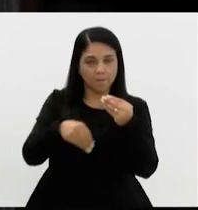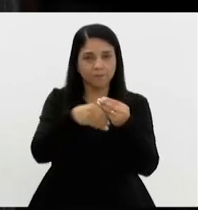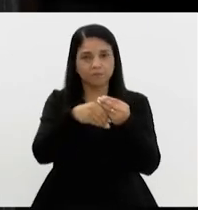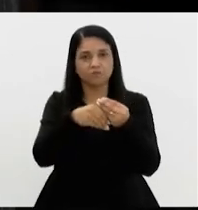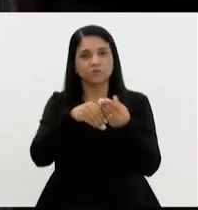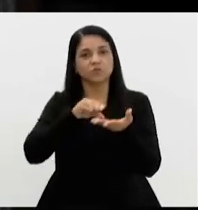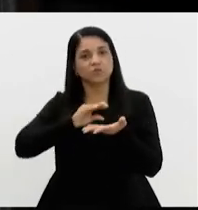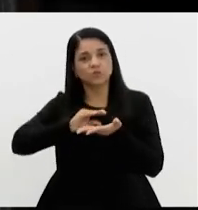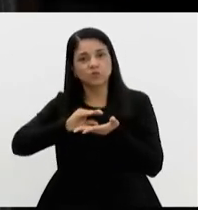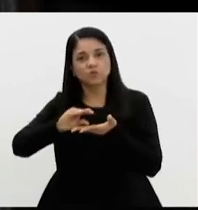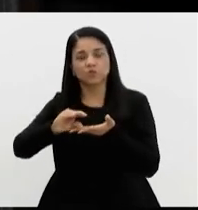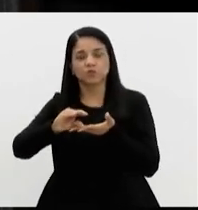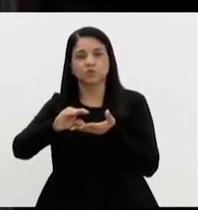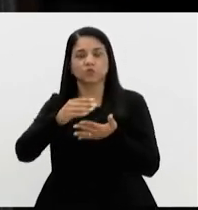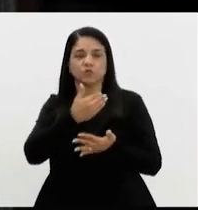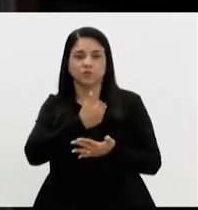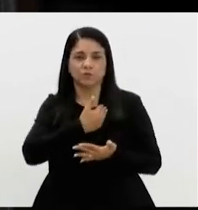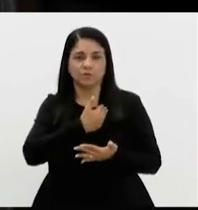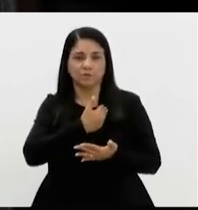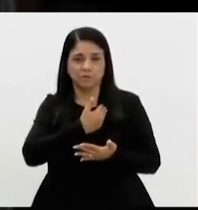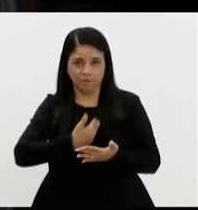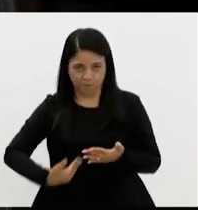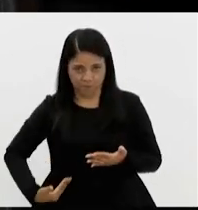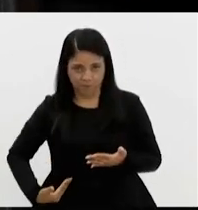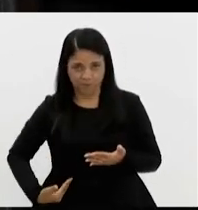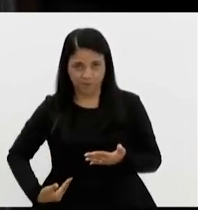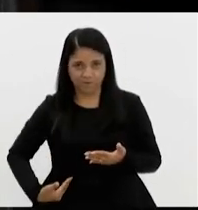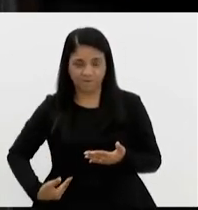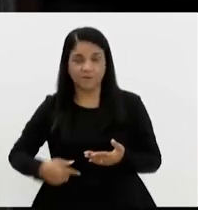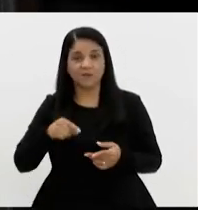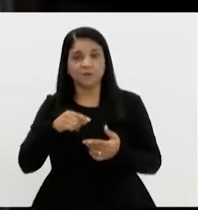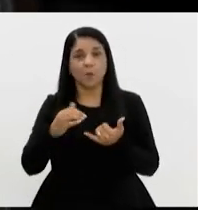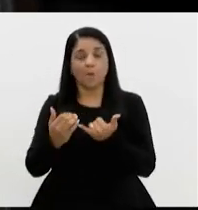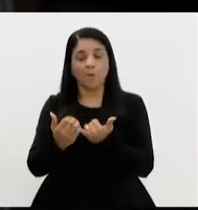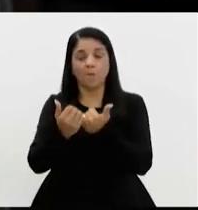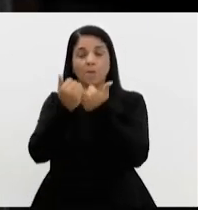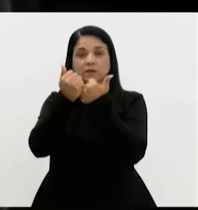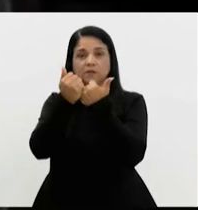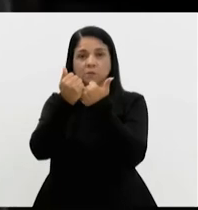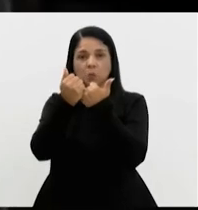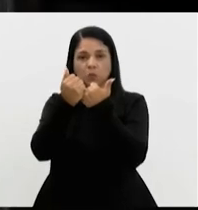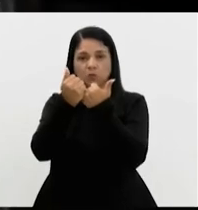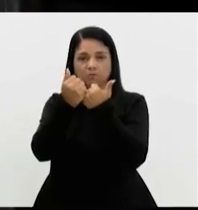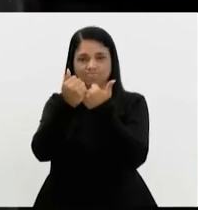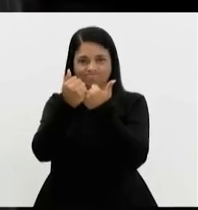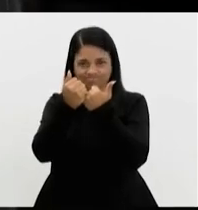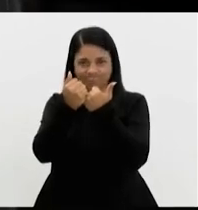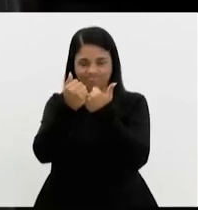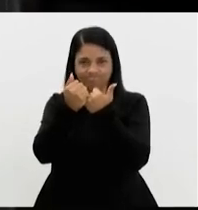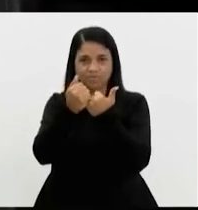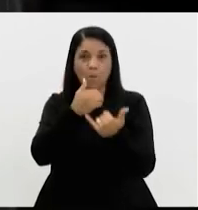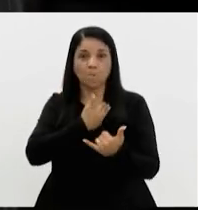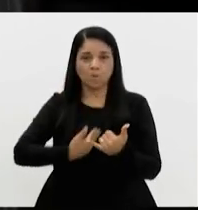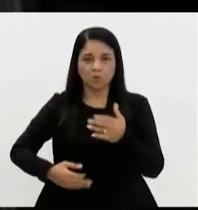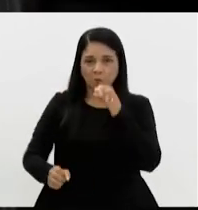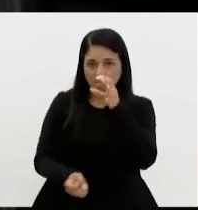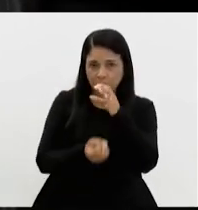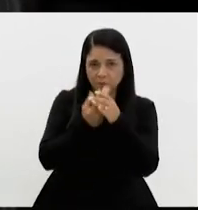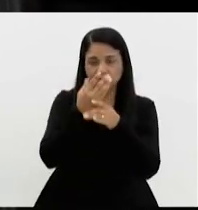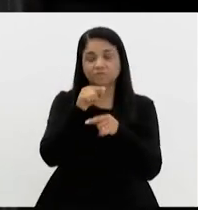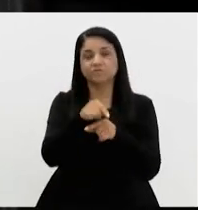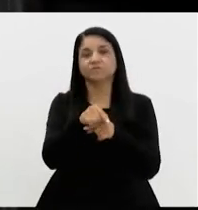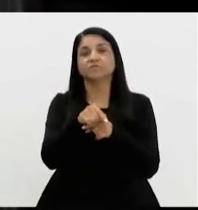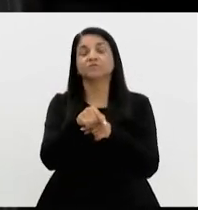dele haver a formação de um patrimônio público a razão disso a própria constituição